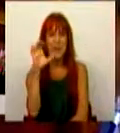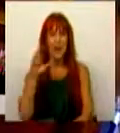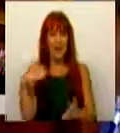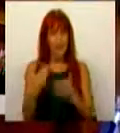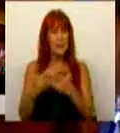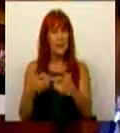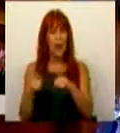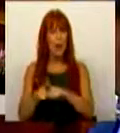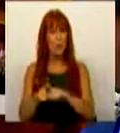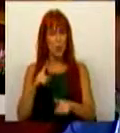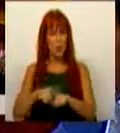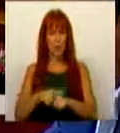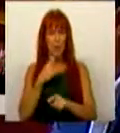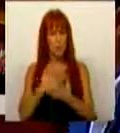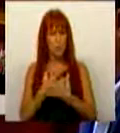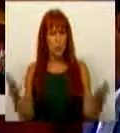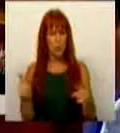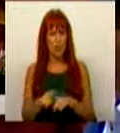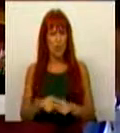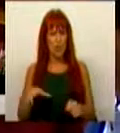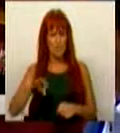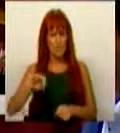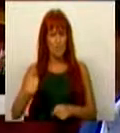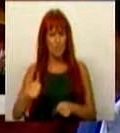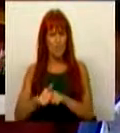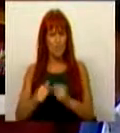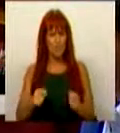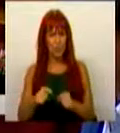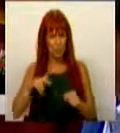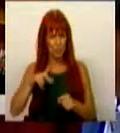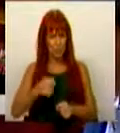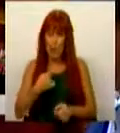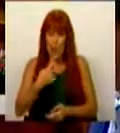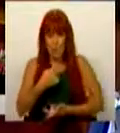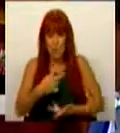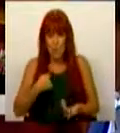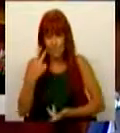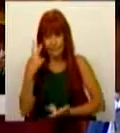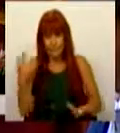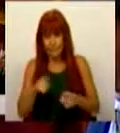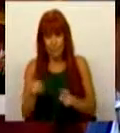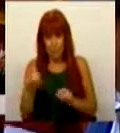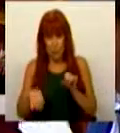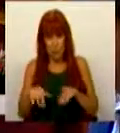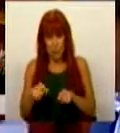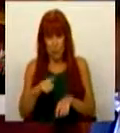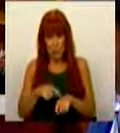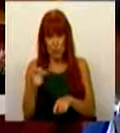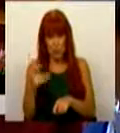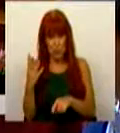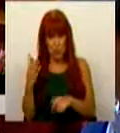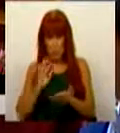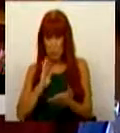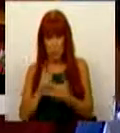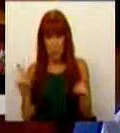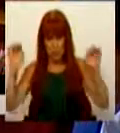provoca um aumento significativo do produto interno bruto do país. Até porque, como vimos, não foi isso que aconteceu nos últimos 4 anos. Não